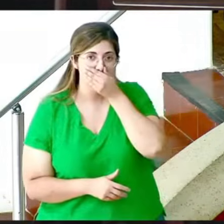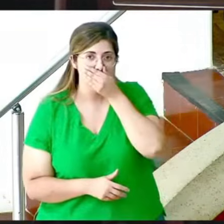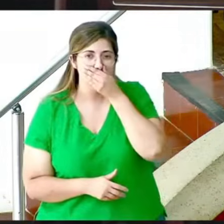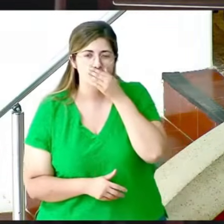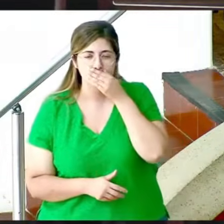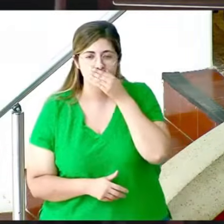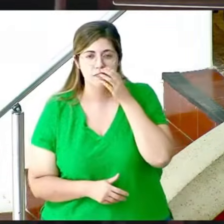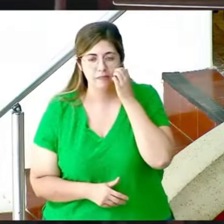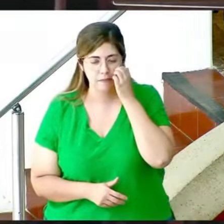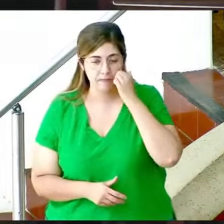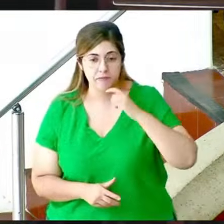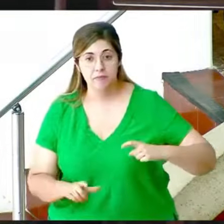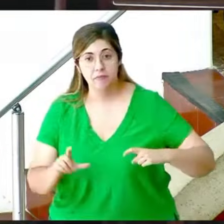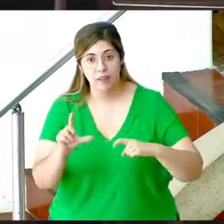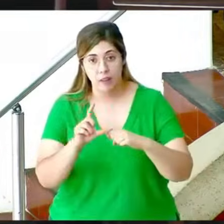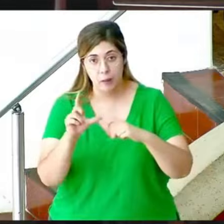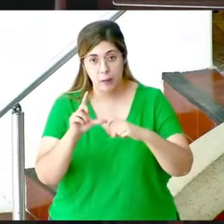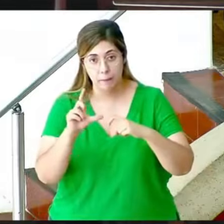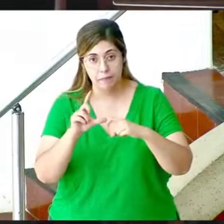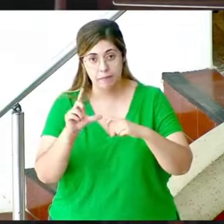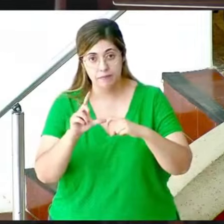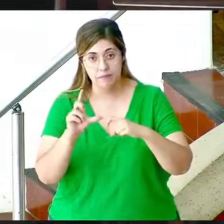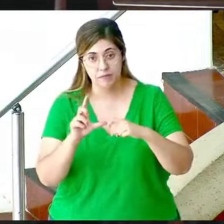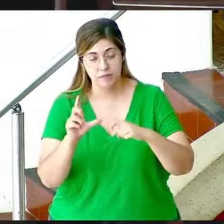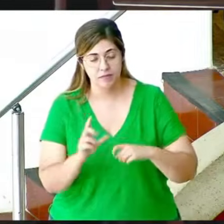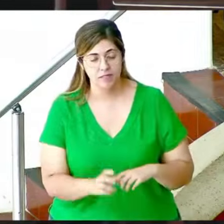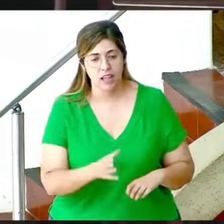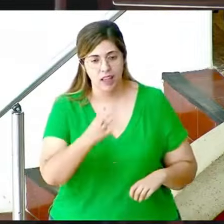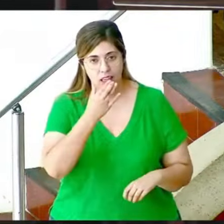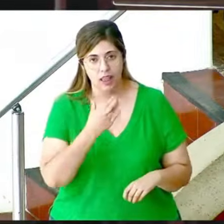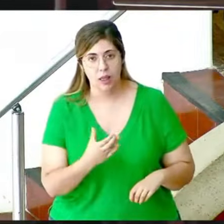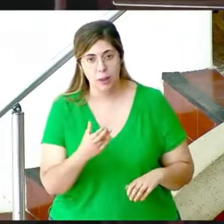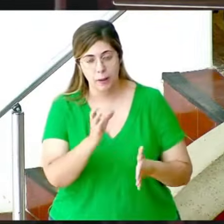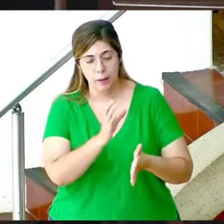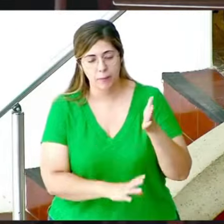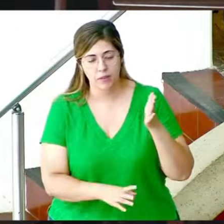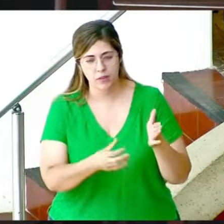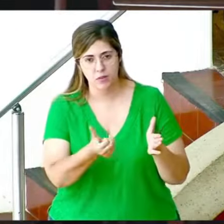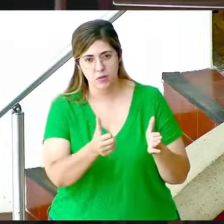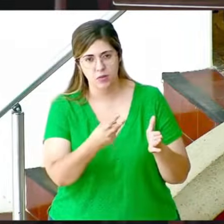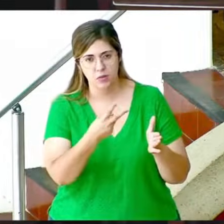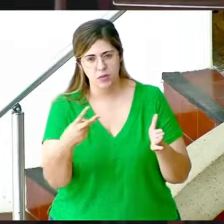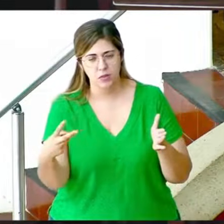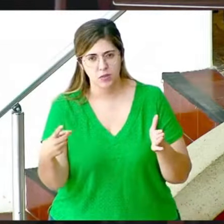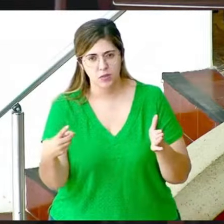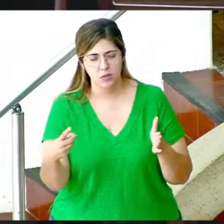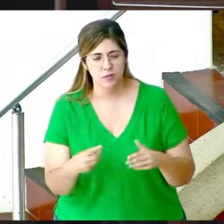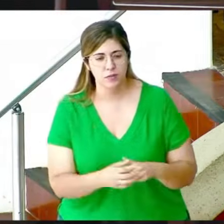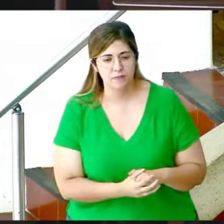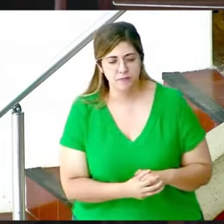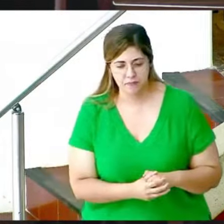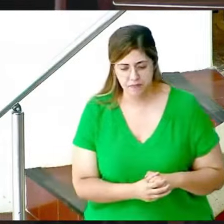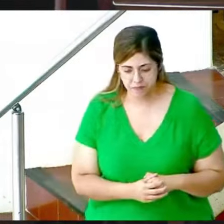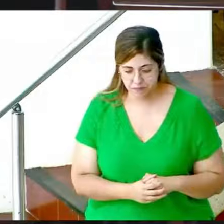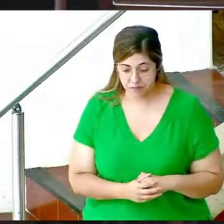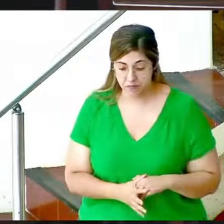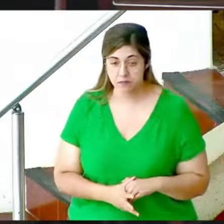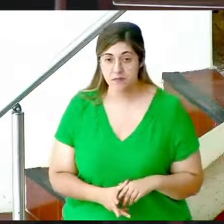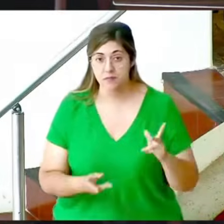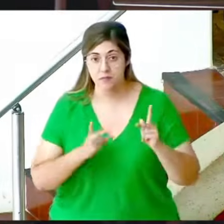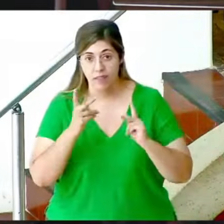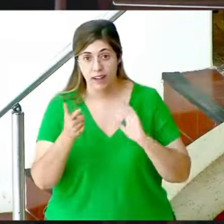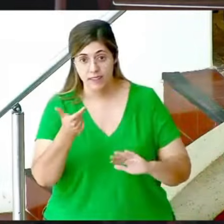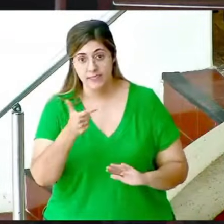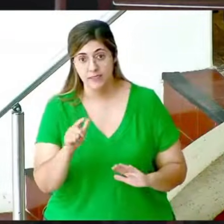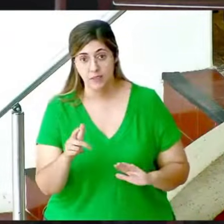versículo 36... se você procurar, você vai ver. De novo tem uma palavra lá, orientação a vigiar. E lá, meu Deus, lá é